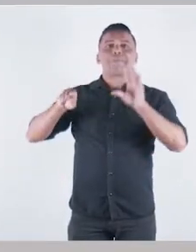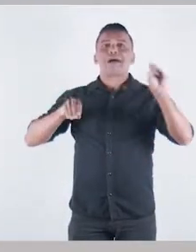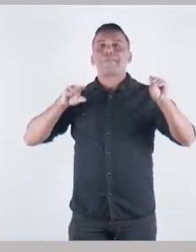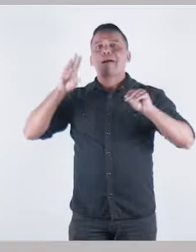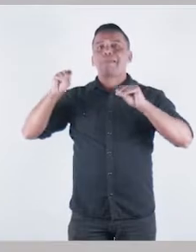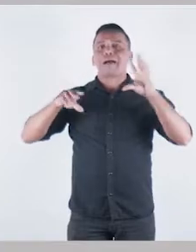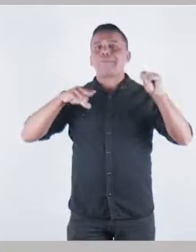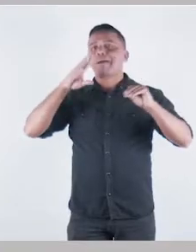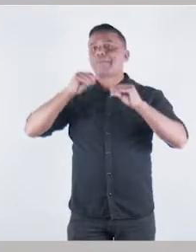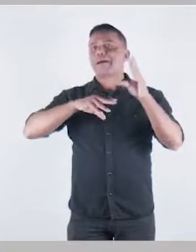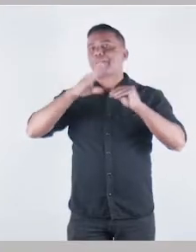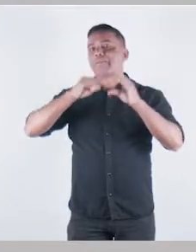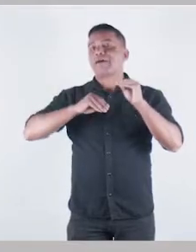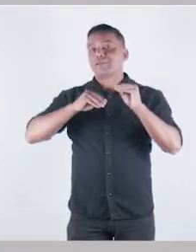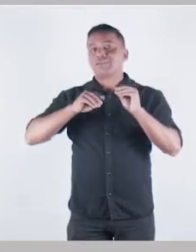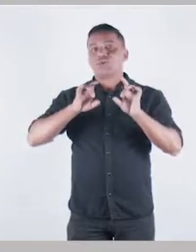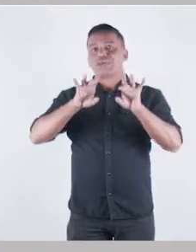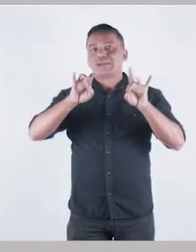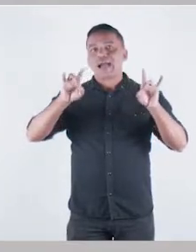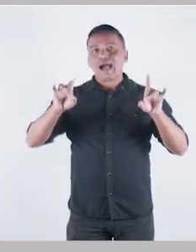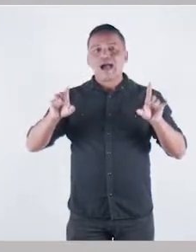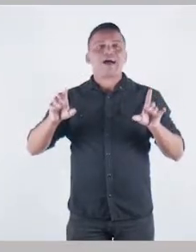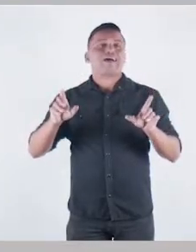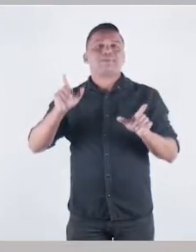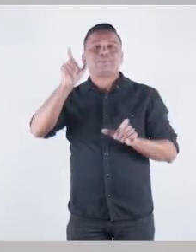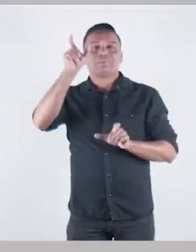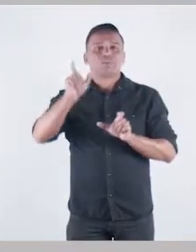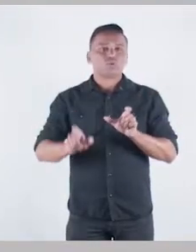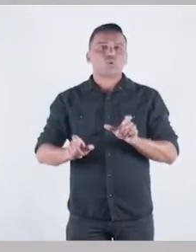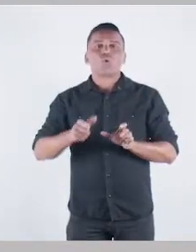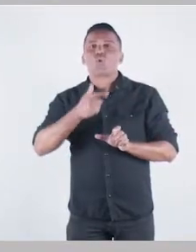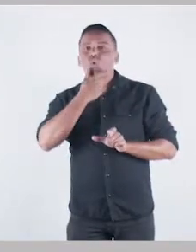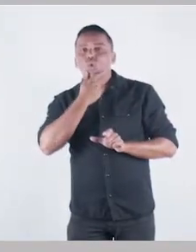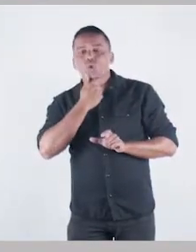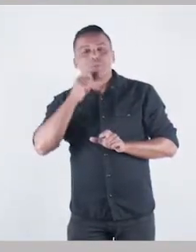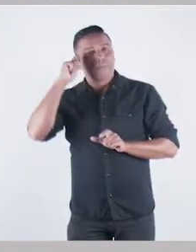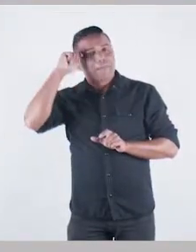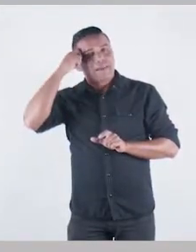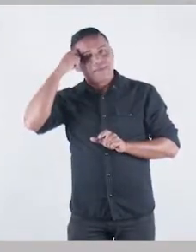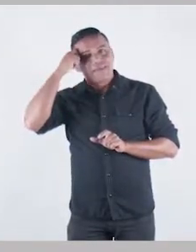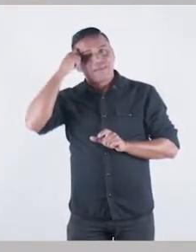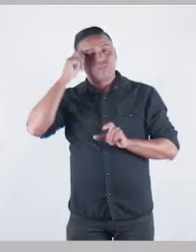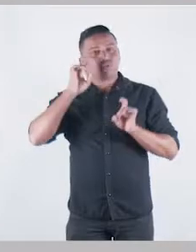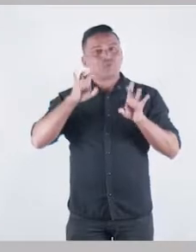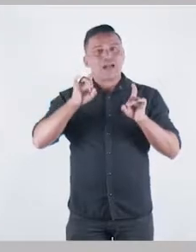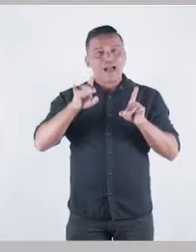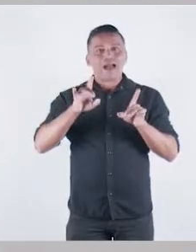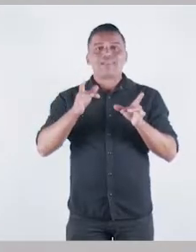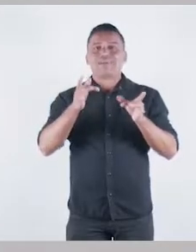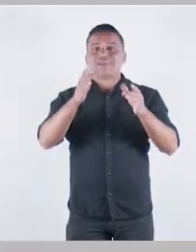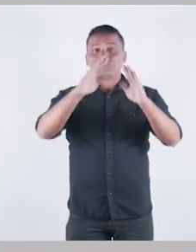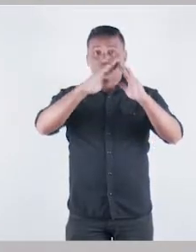Cada pretinho na cota da escola vale 10 pretinhos na vala.